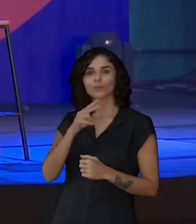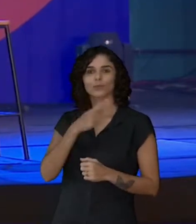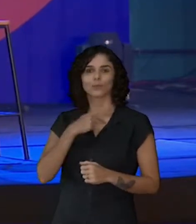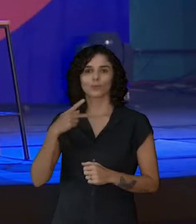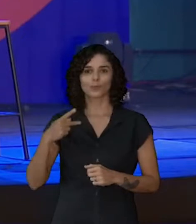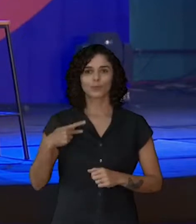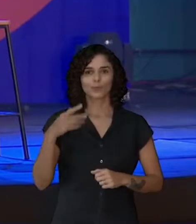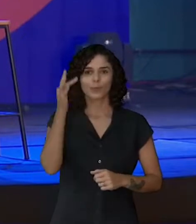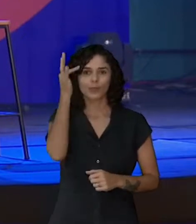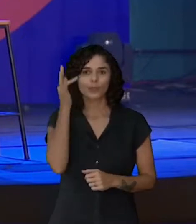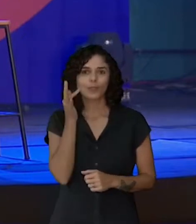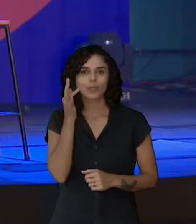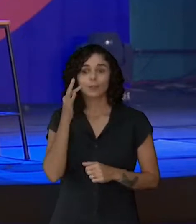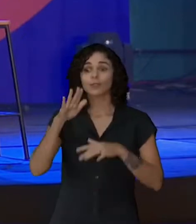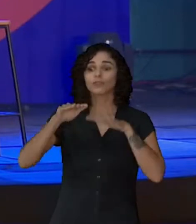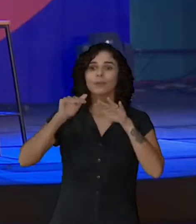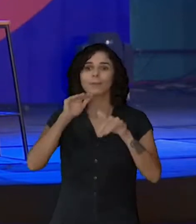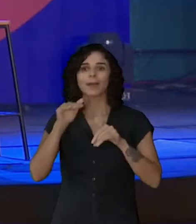chamado ministerial.